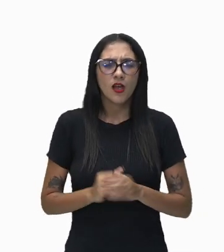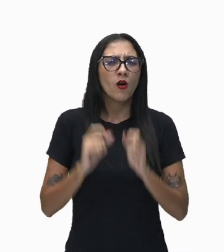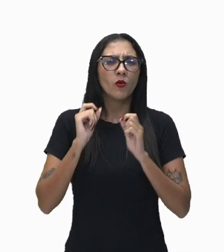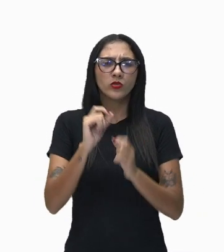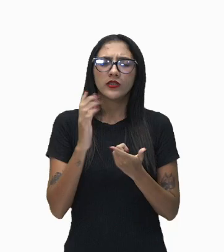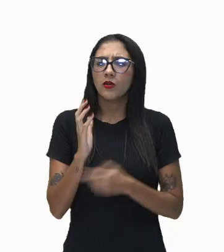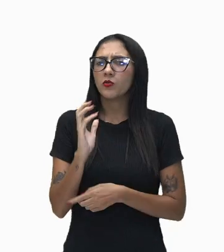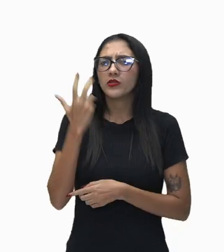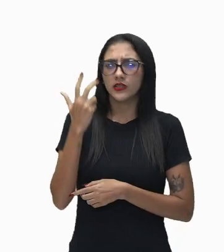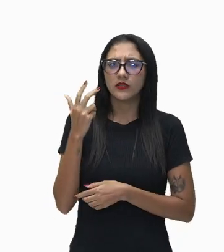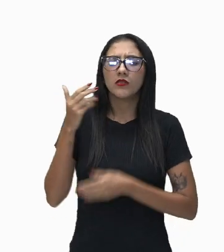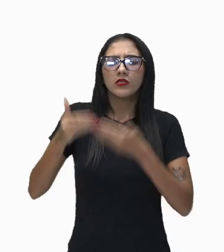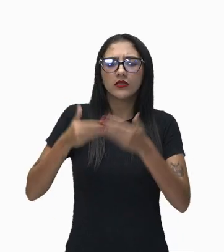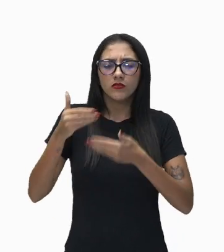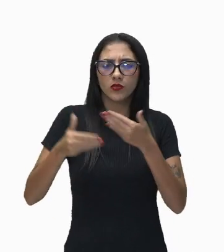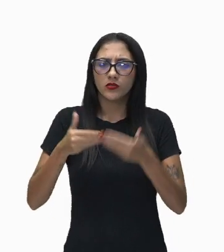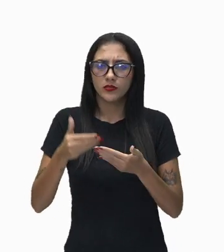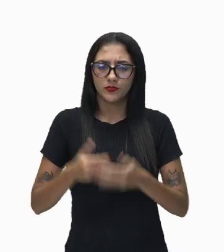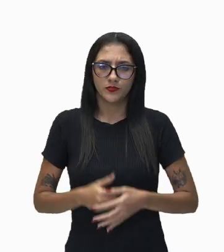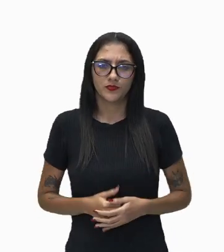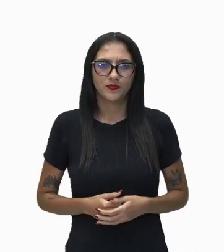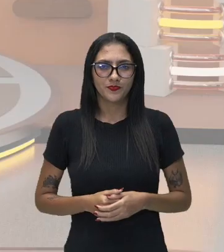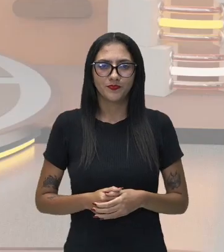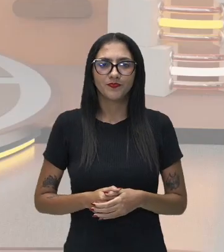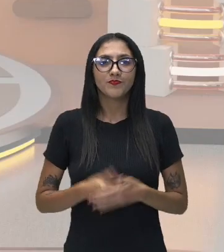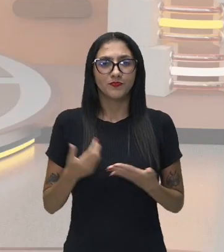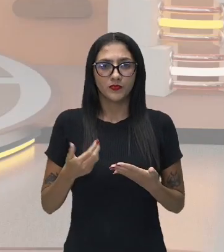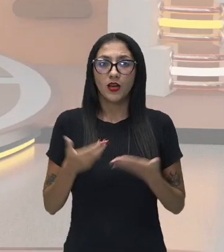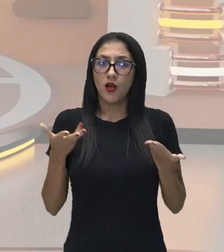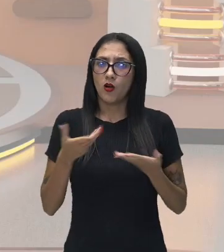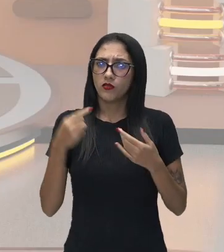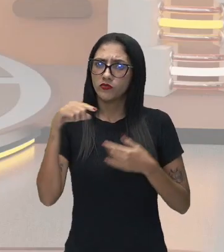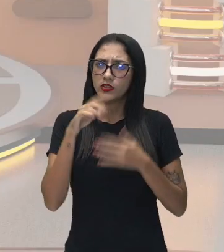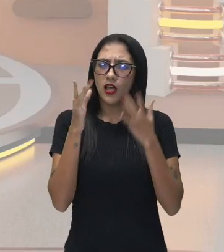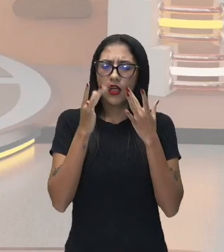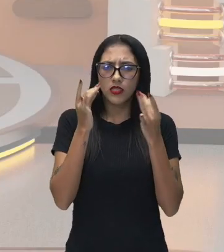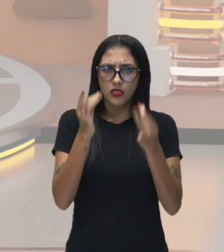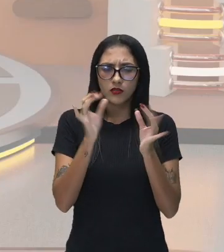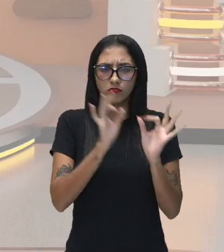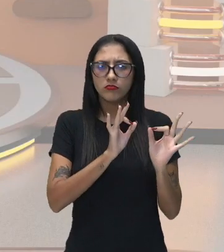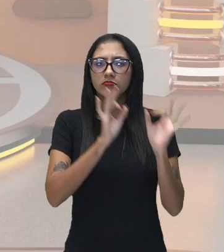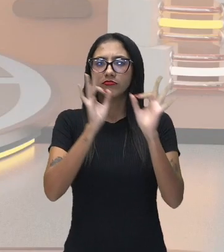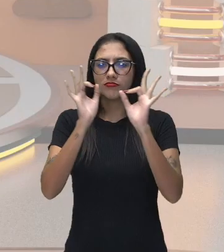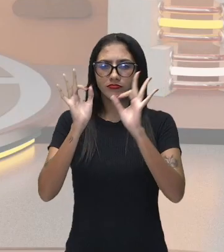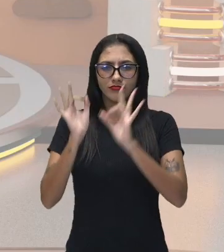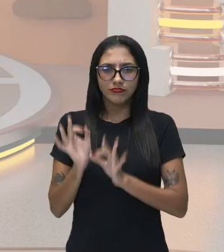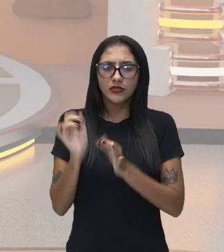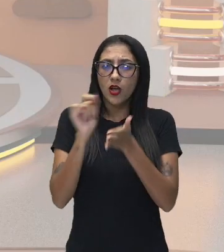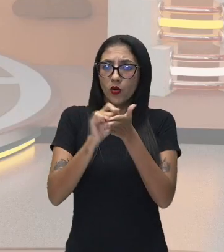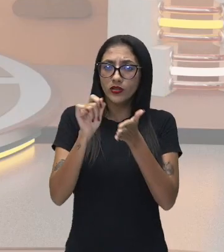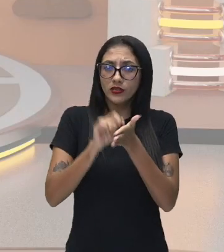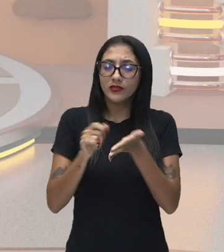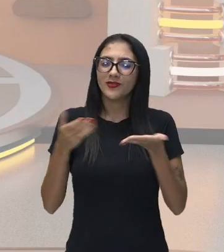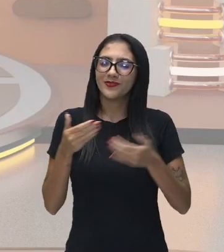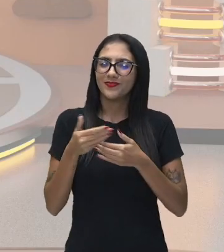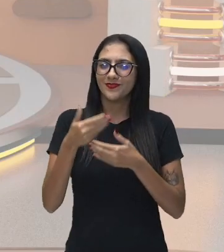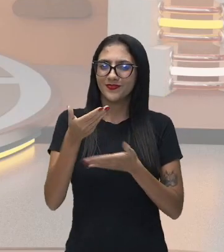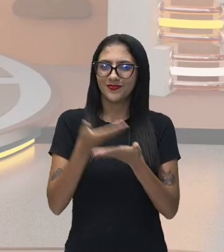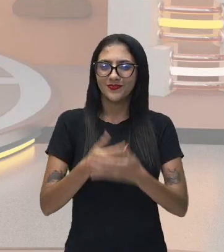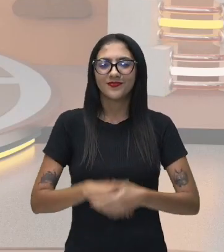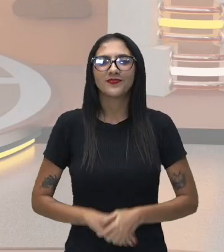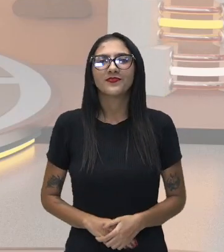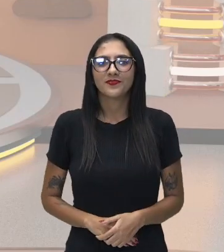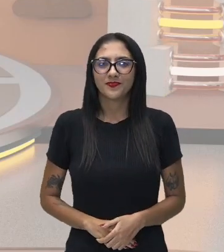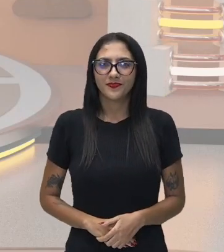desdobramentos da Grande Depressão. Então, meus queridos, muita atenção, façam suas anotações e vamos iniciar a nossa